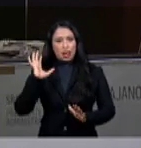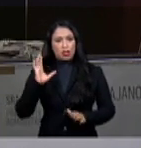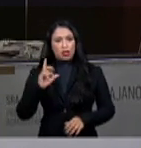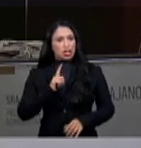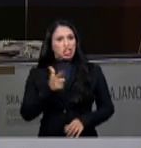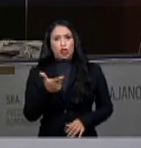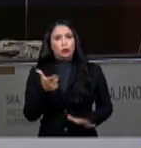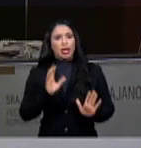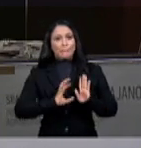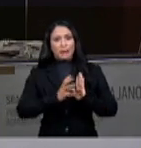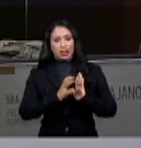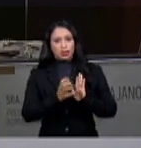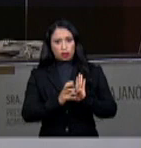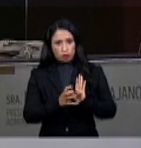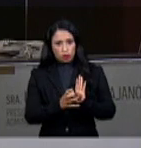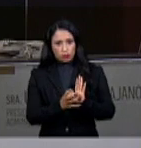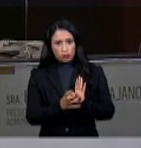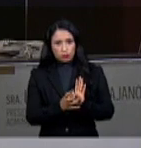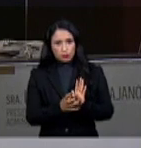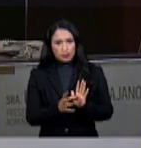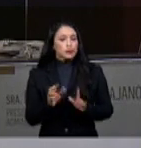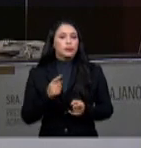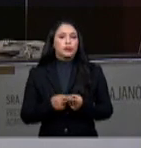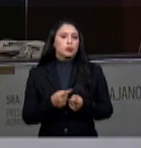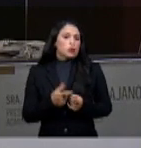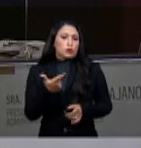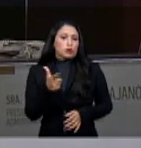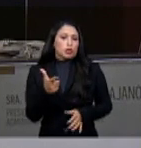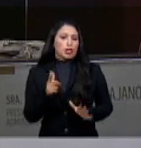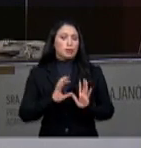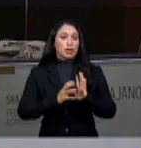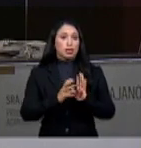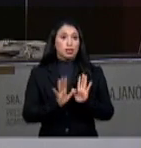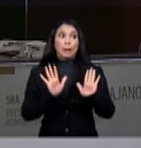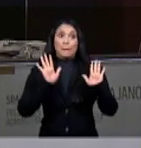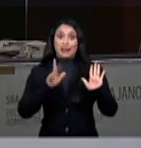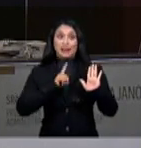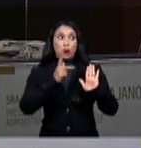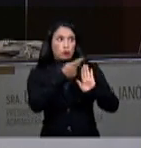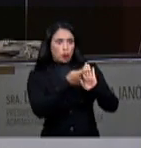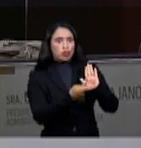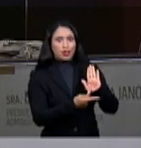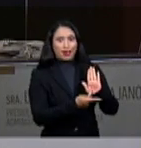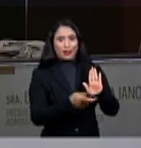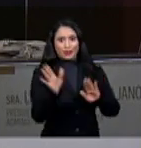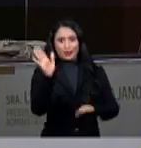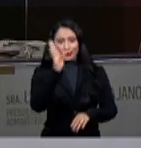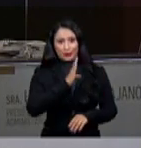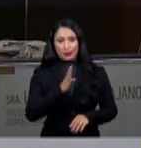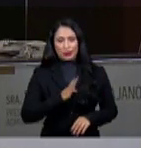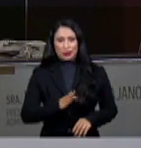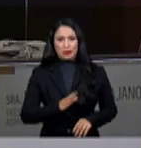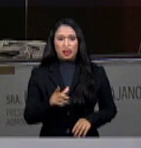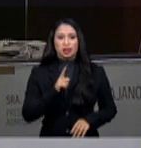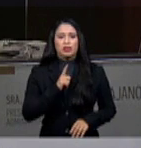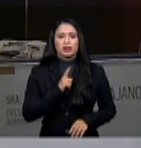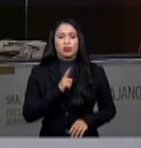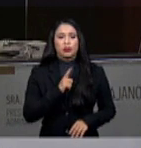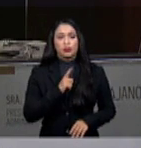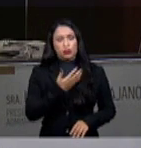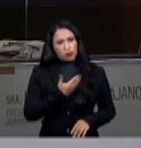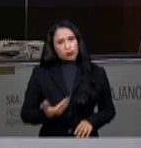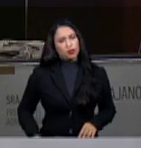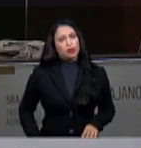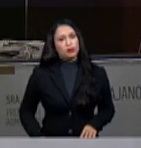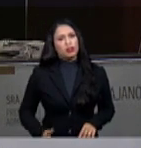eu digo apartidário porque a gente não tem partido mas a gente tem projeto pelo Brasil se esse governo torta fazendo uma